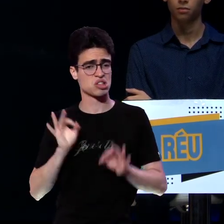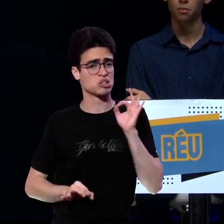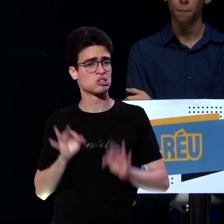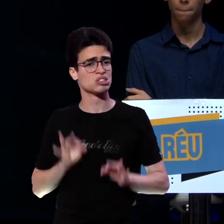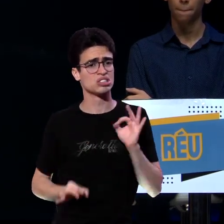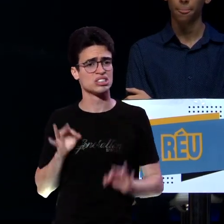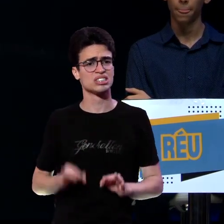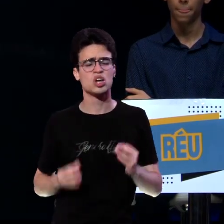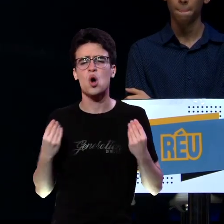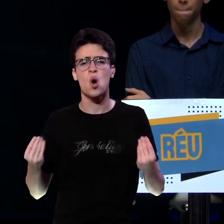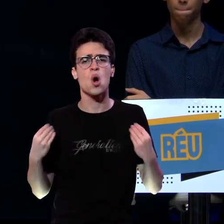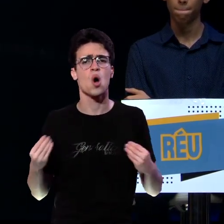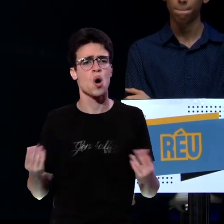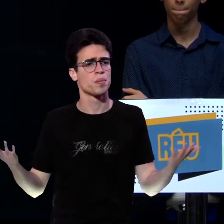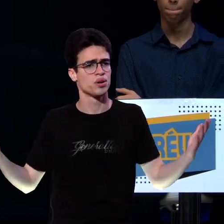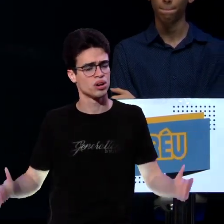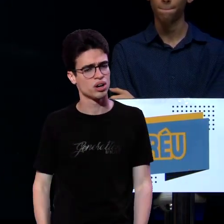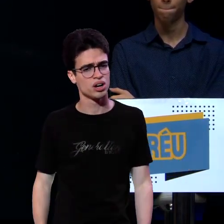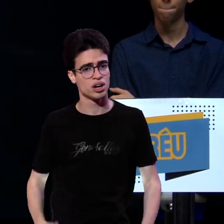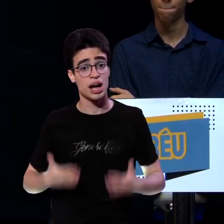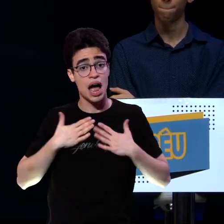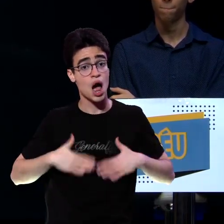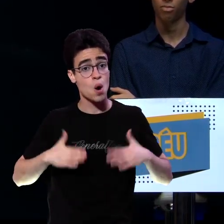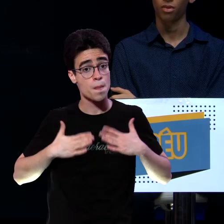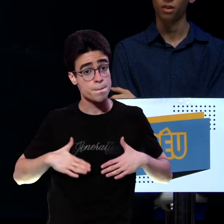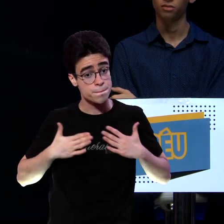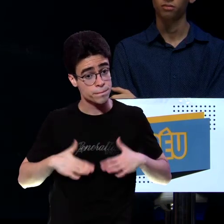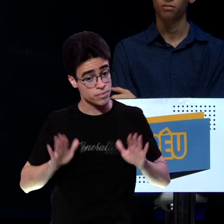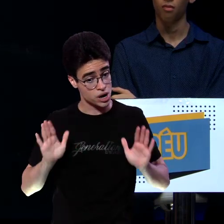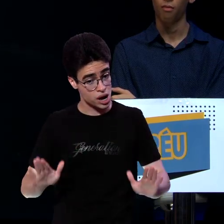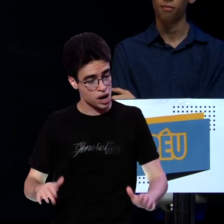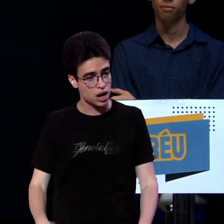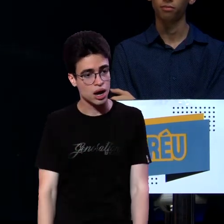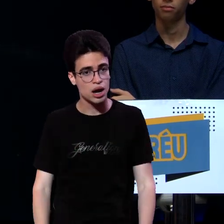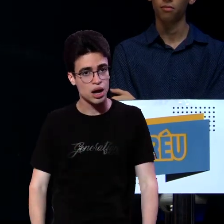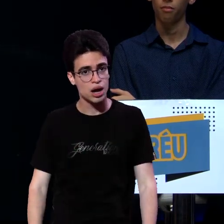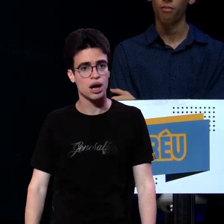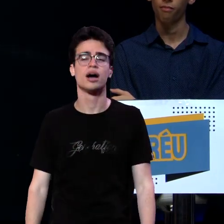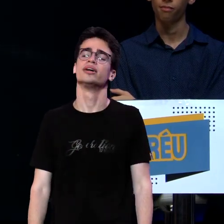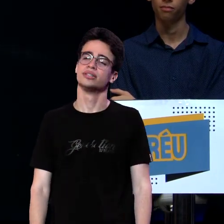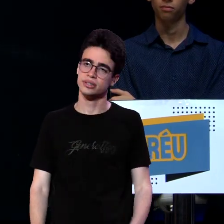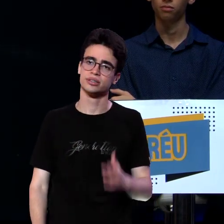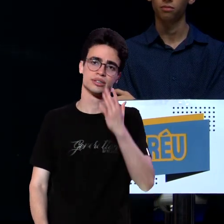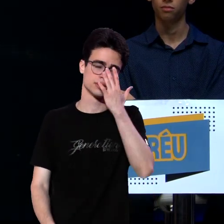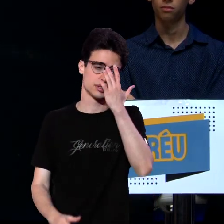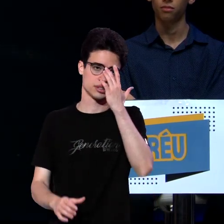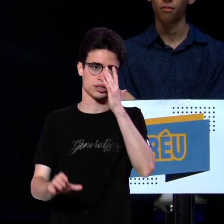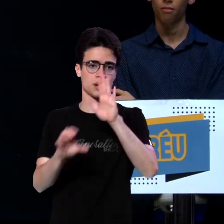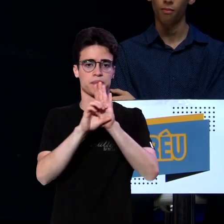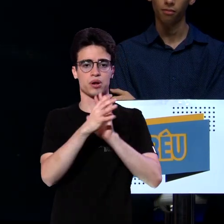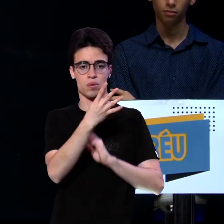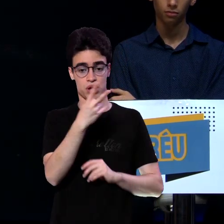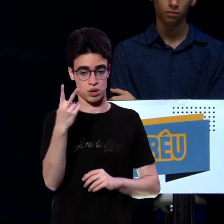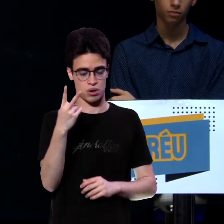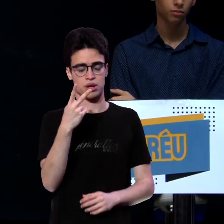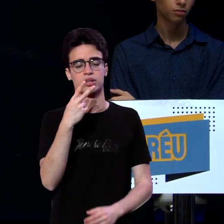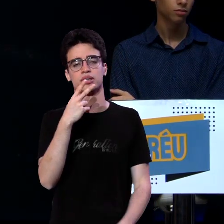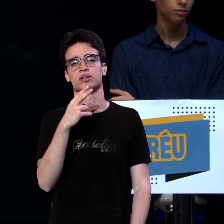inocência, cara. Calma, jovem. E aí no capítulo 42, Jó responde, ele